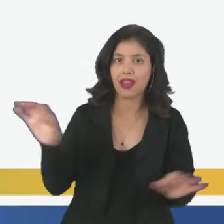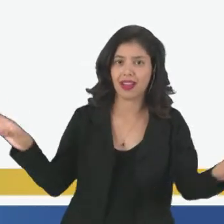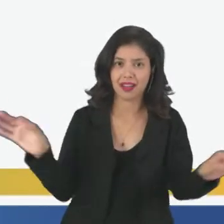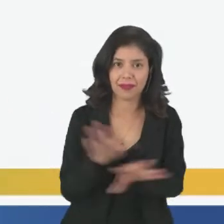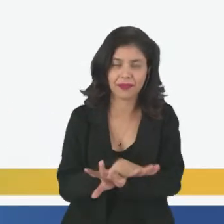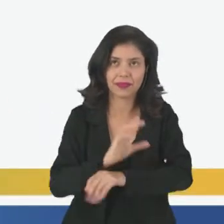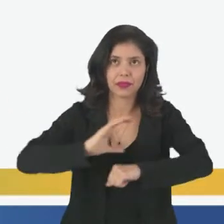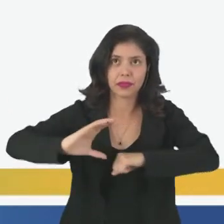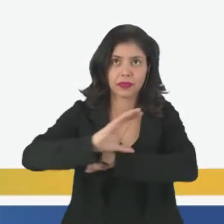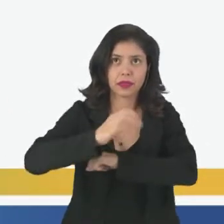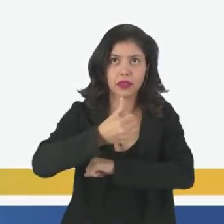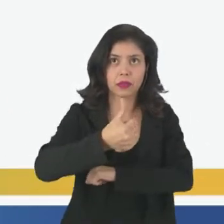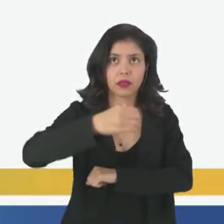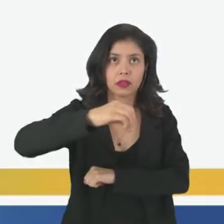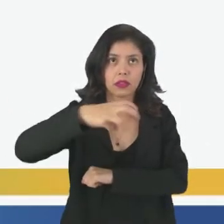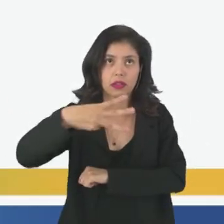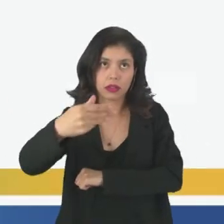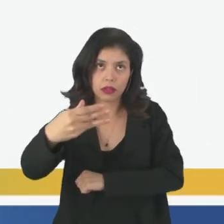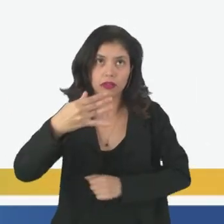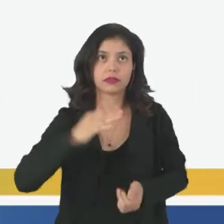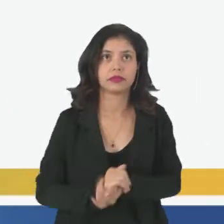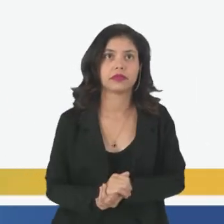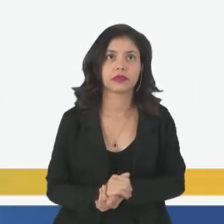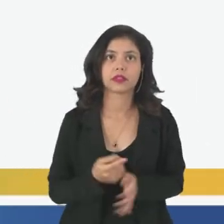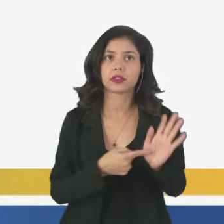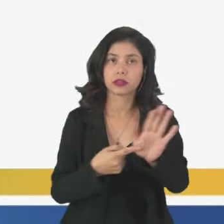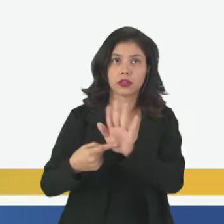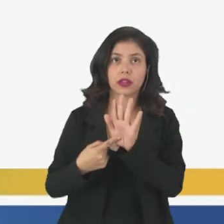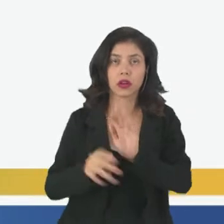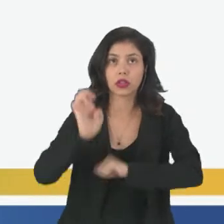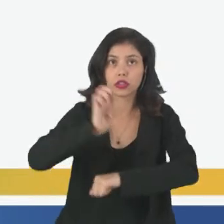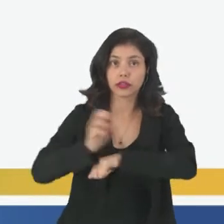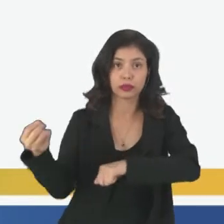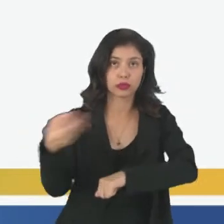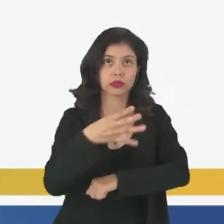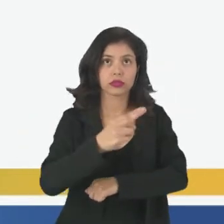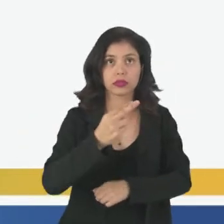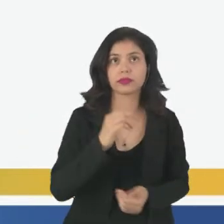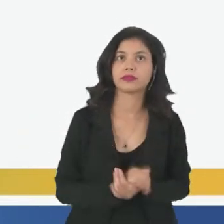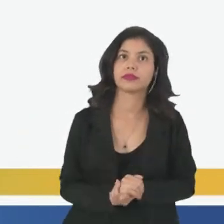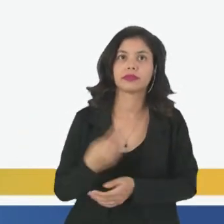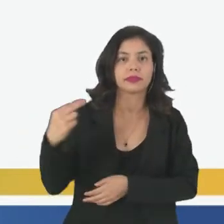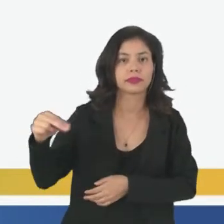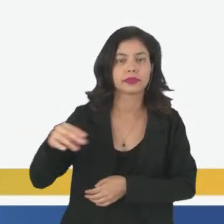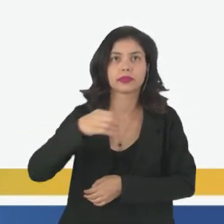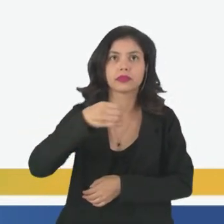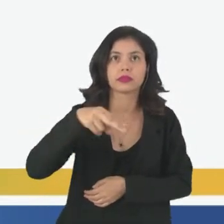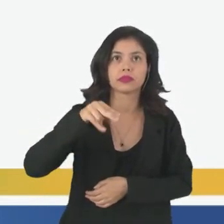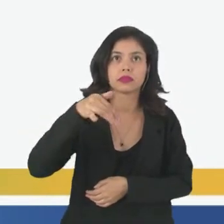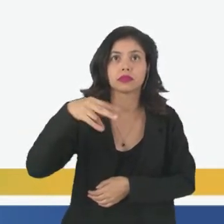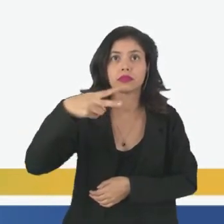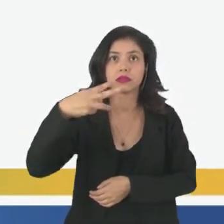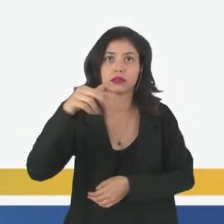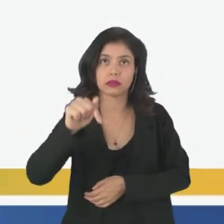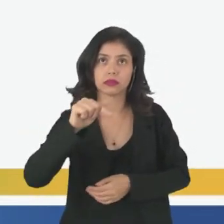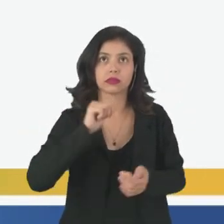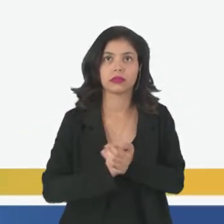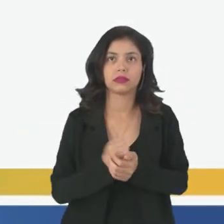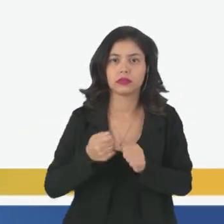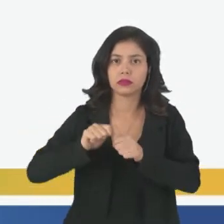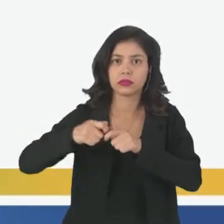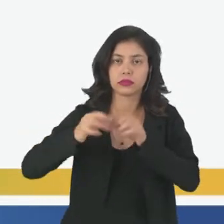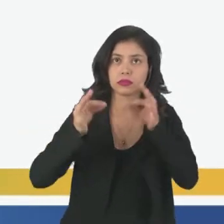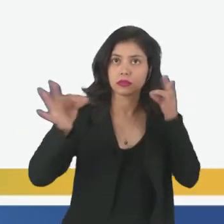a Constituição de 1934 e declarasse o Estado Novo em novembro de 1937, que